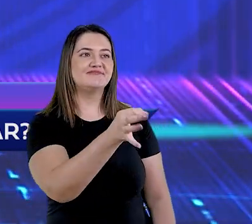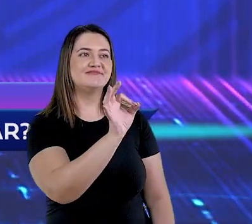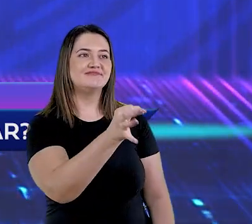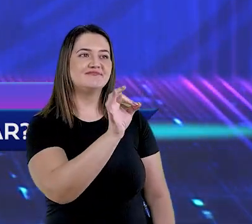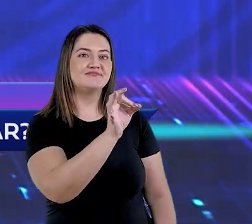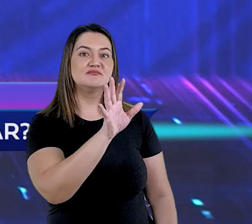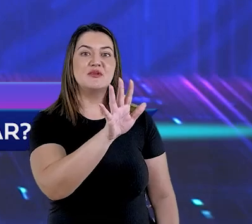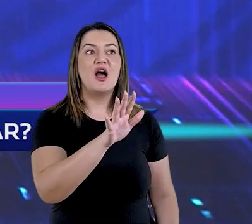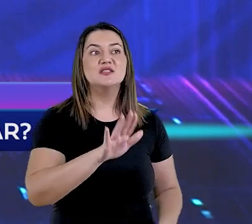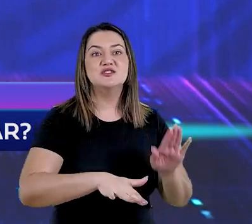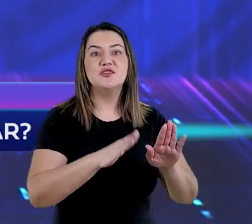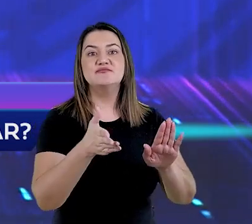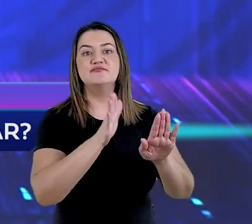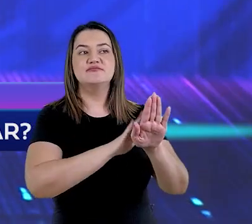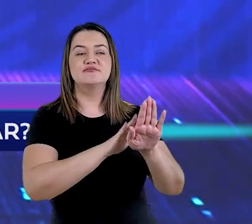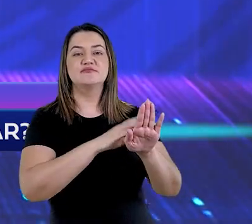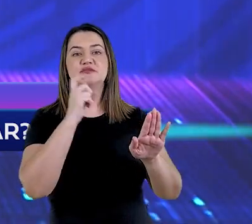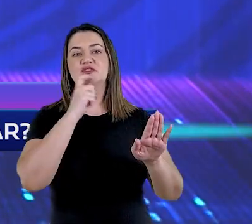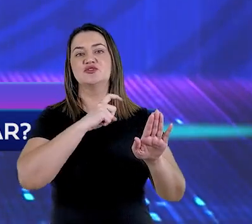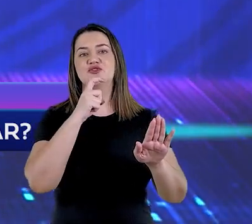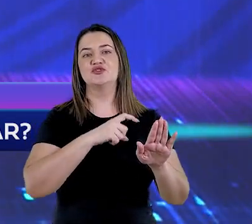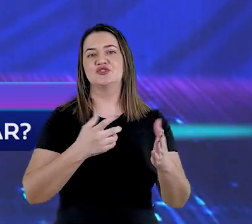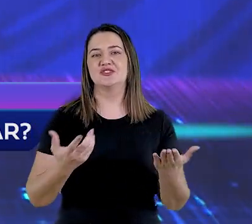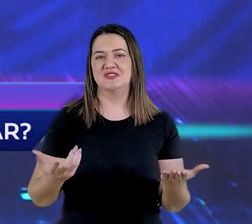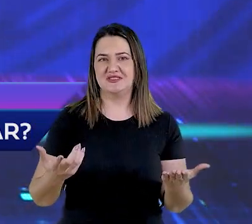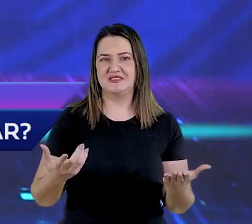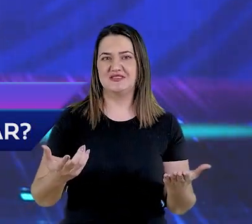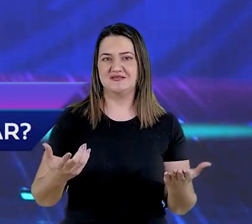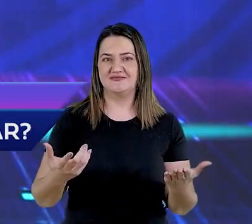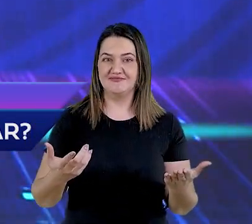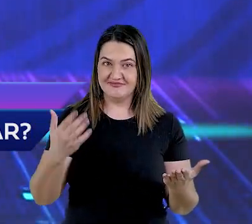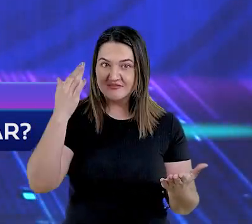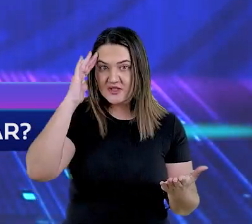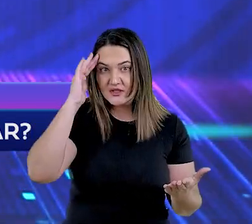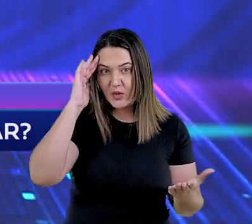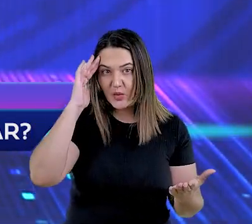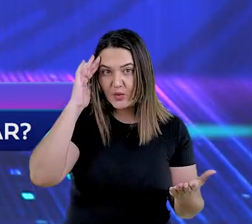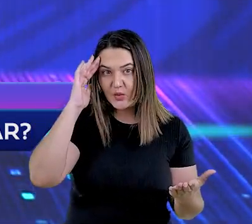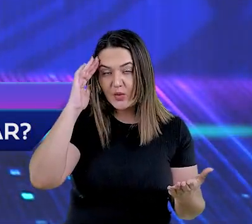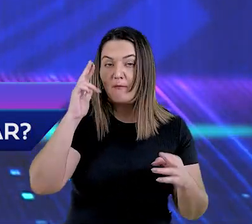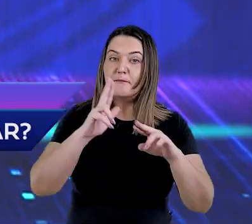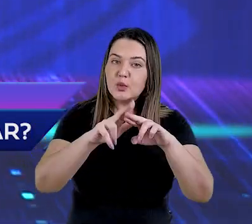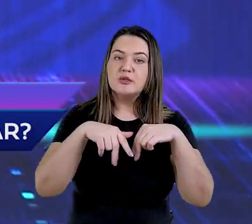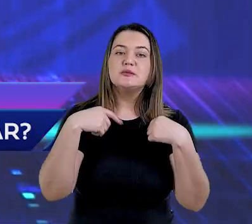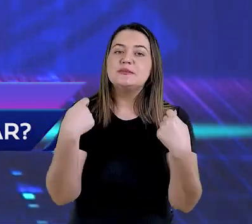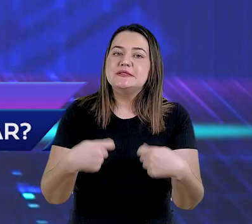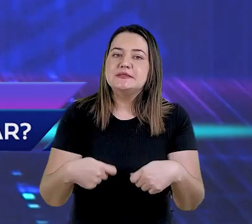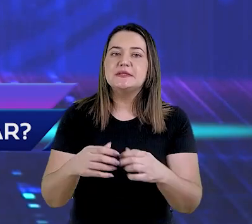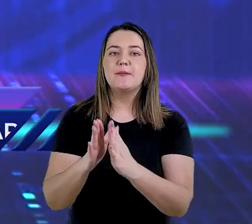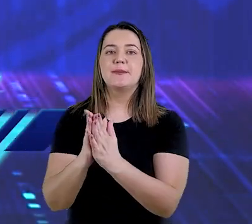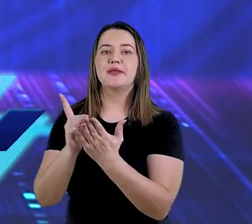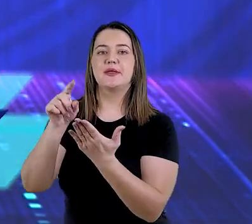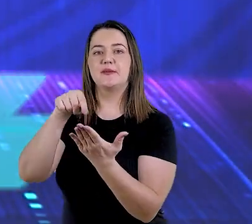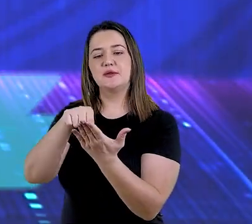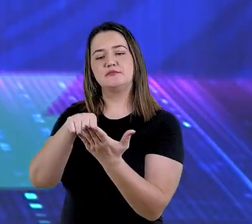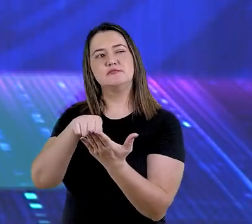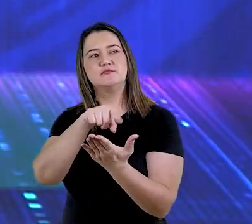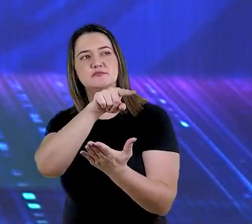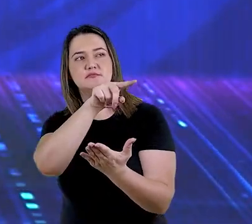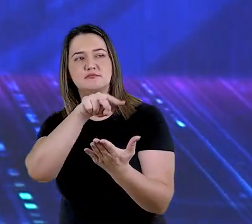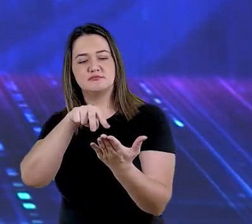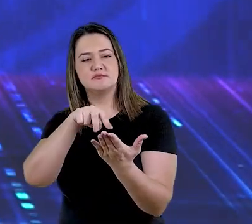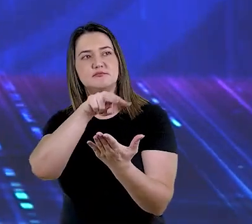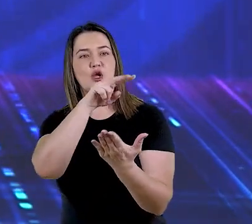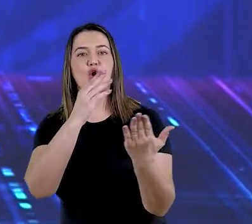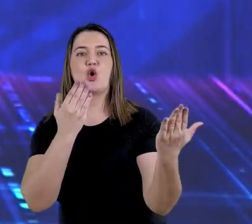Se nós falamos de acordo com a palavra de Deus, amém. Mas se nós falamos e não está de acordo com a palavra de Deus, você deixa